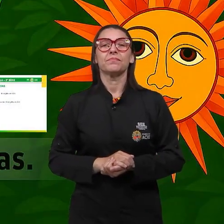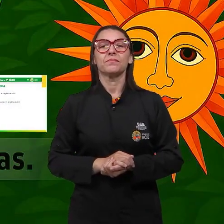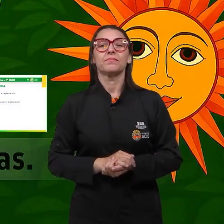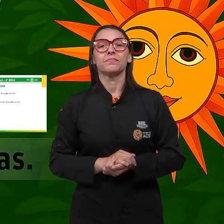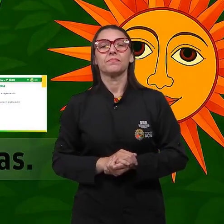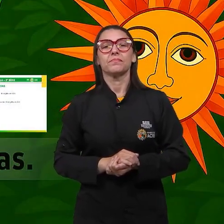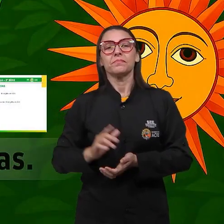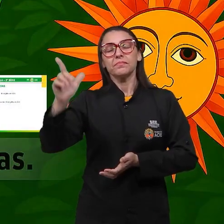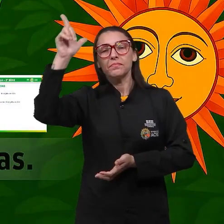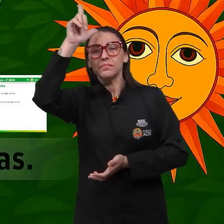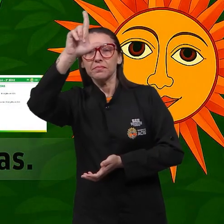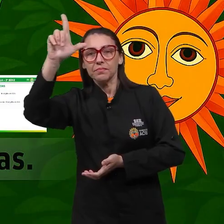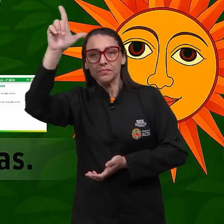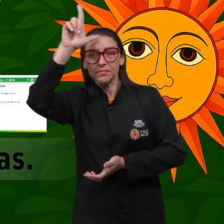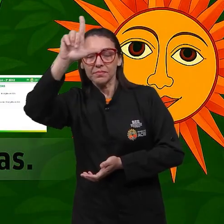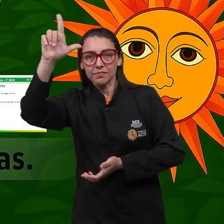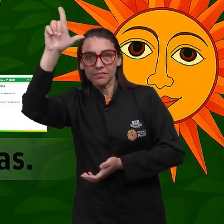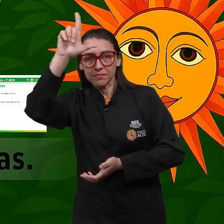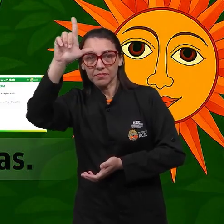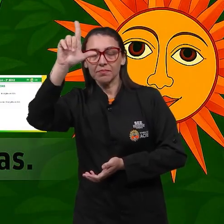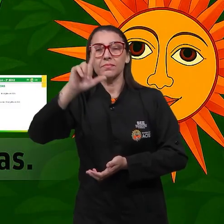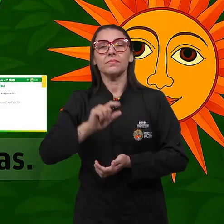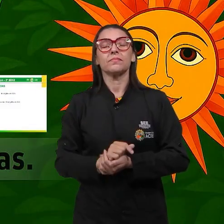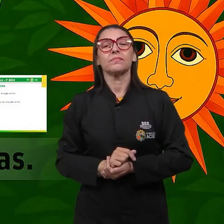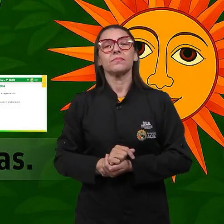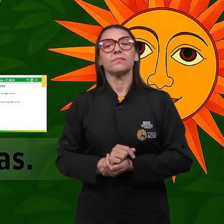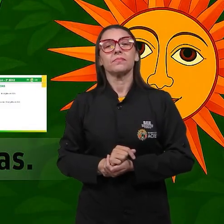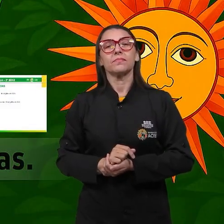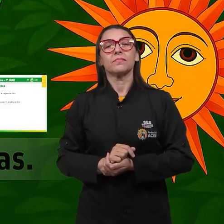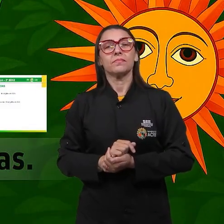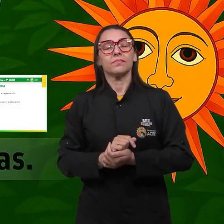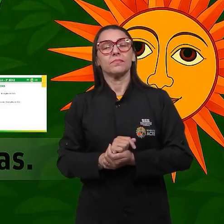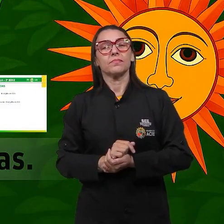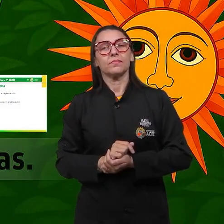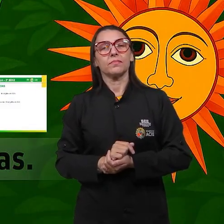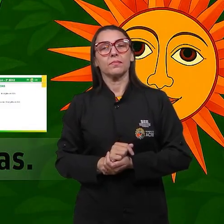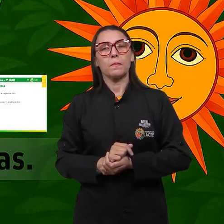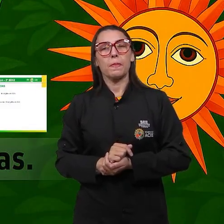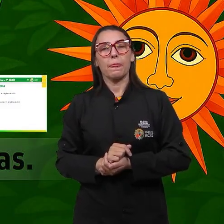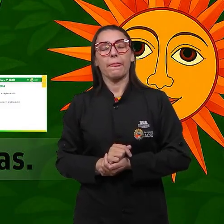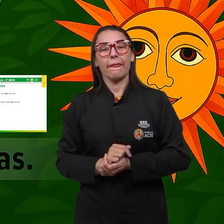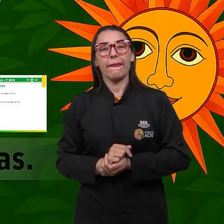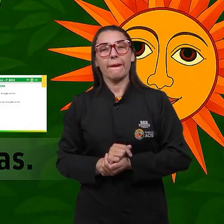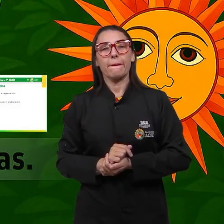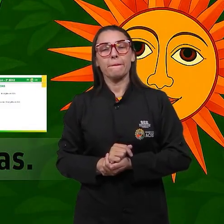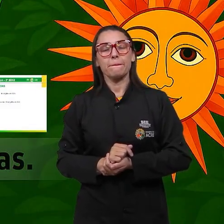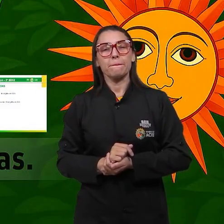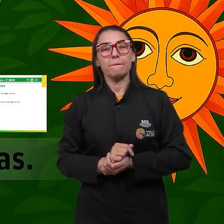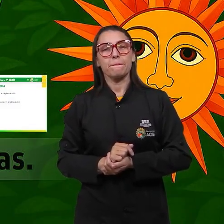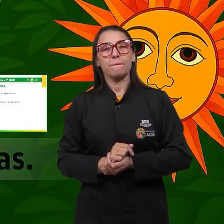as lendas latino-americanas, nós vamos dar ênfase aí da